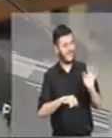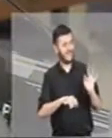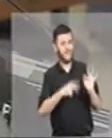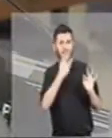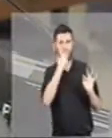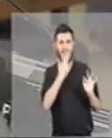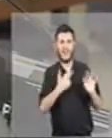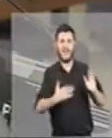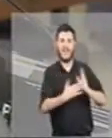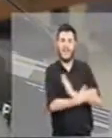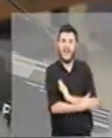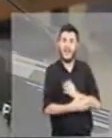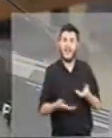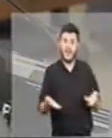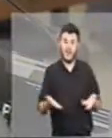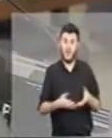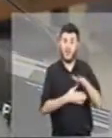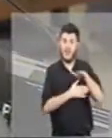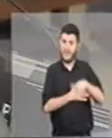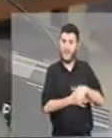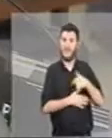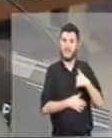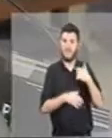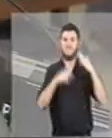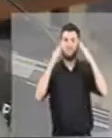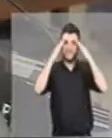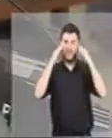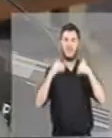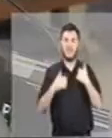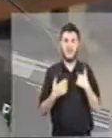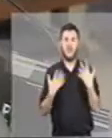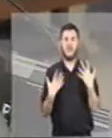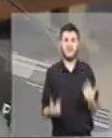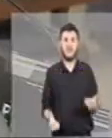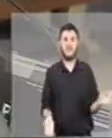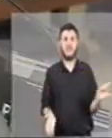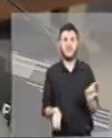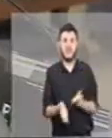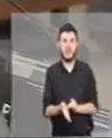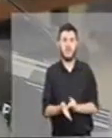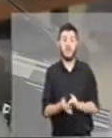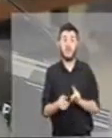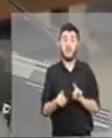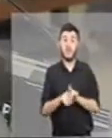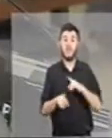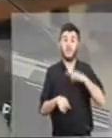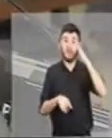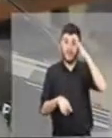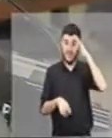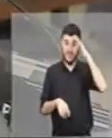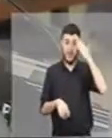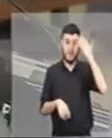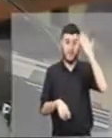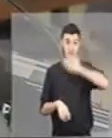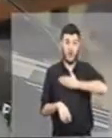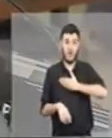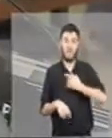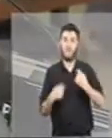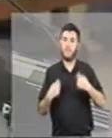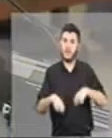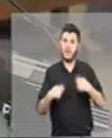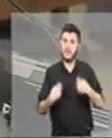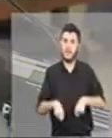nessa parte. Entendo que as provas que dependiam de reserva de jurisdição